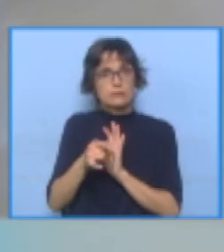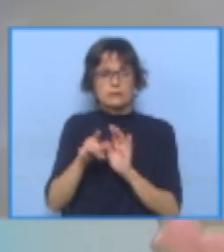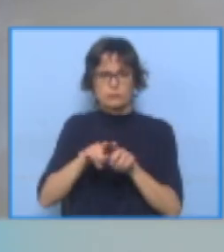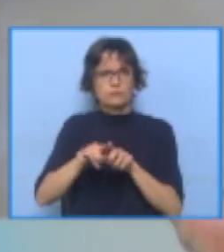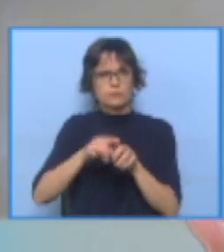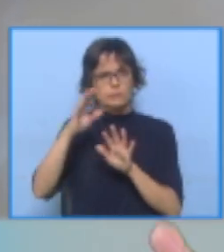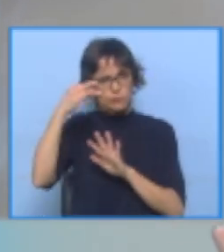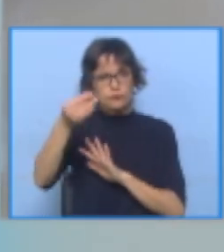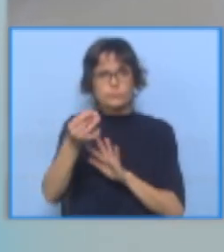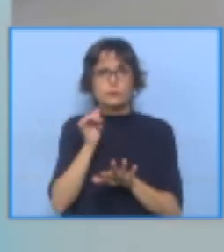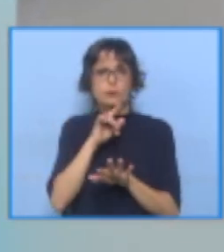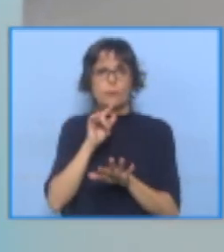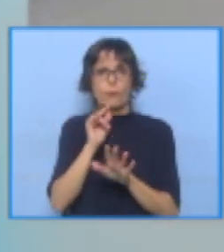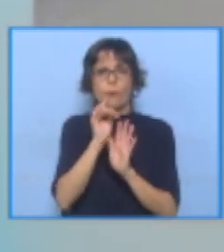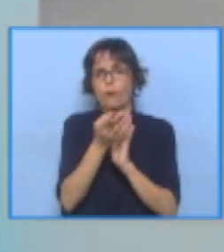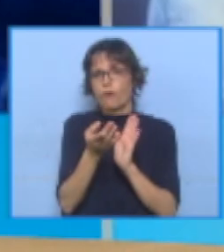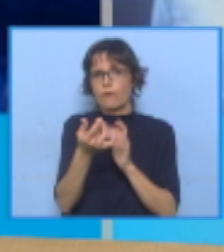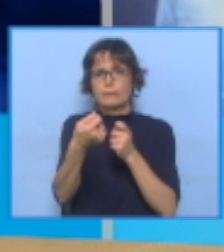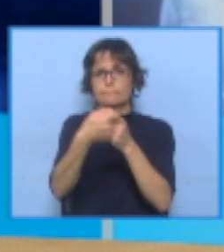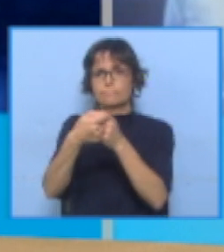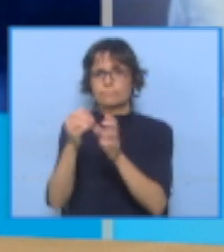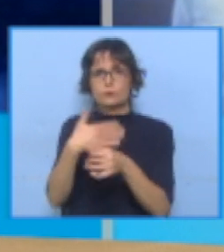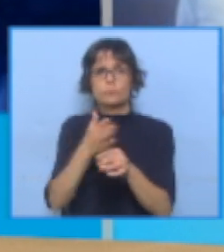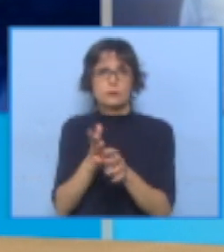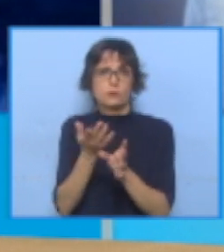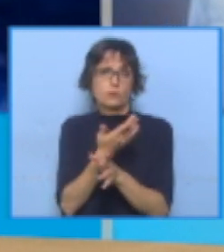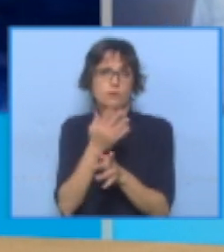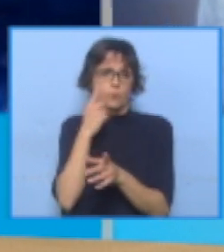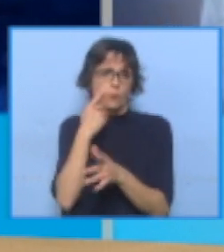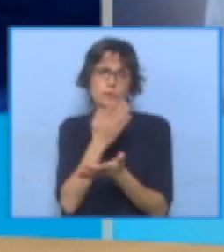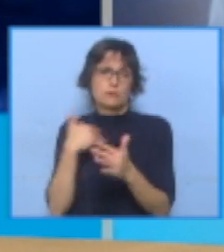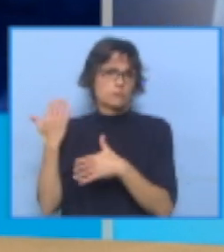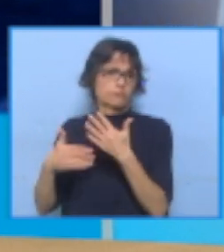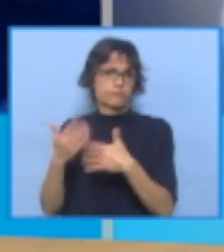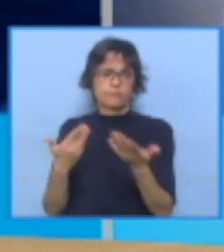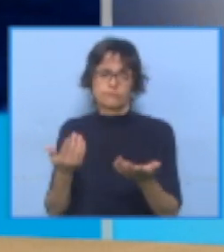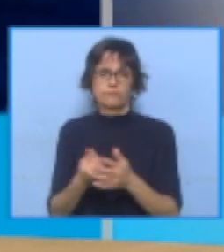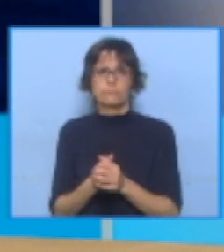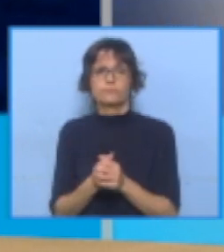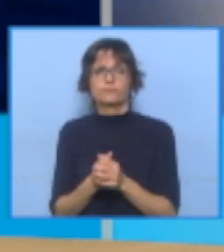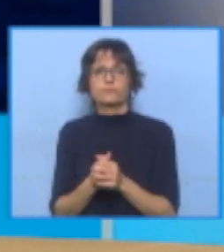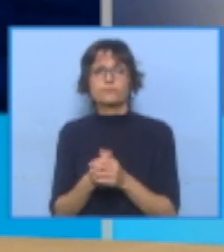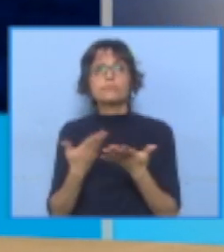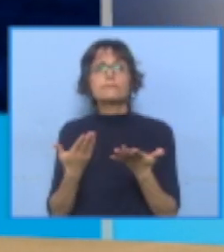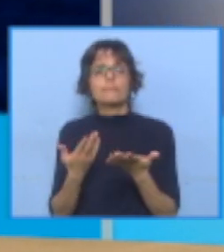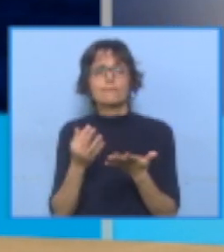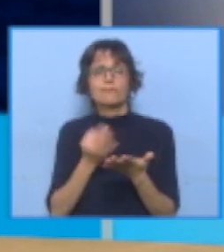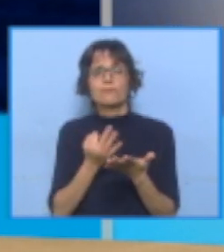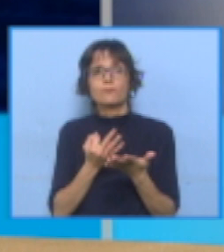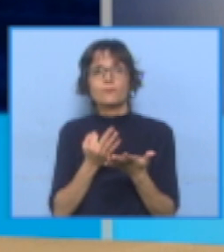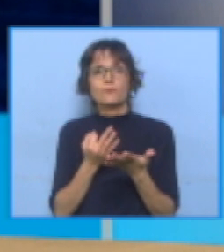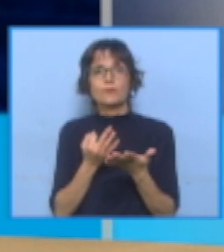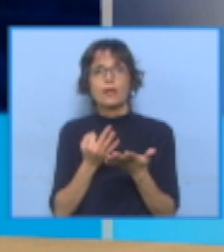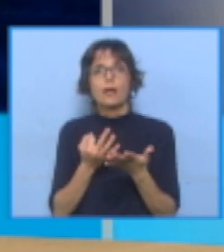outros setores, digamos, mais tradicionais. O estudo tem coisas, aliás, muito giras sobre aquilo que é, digamos,